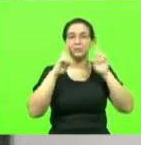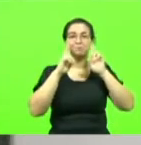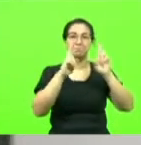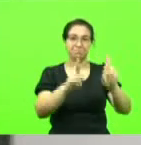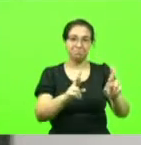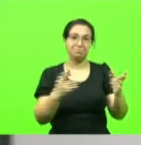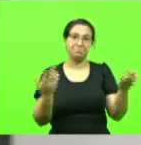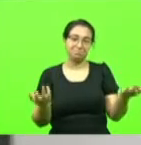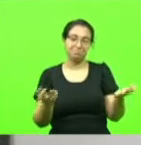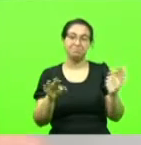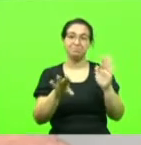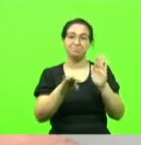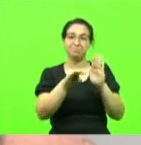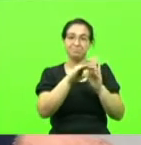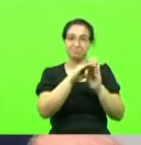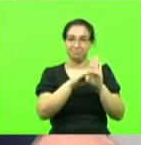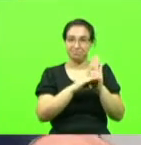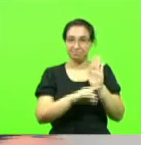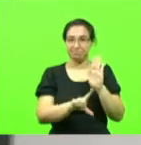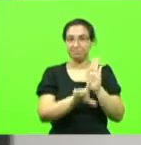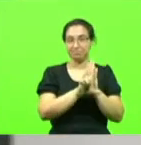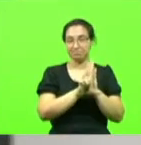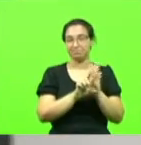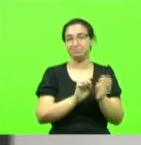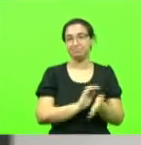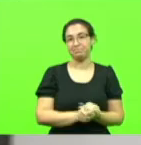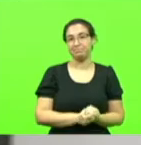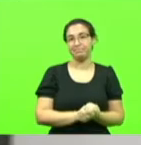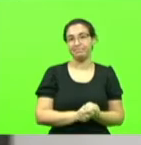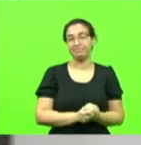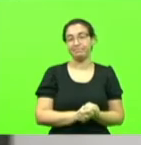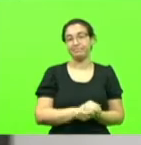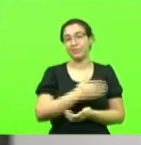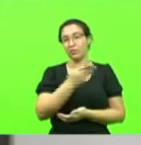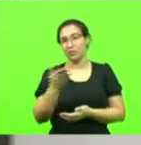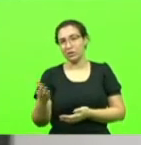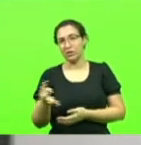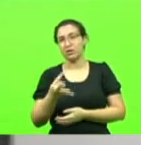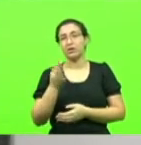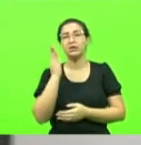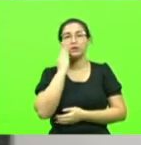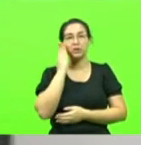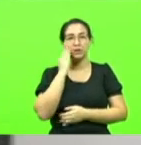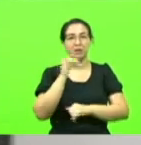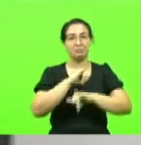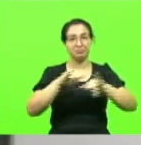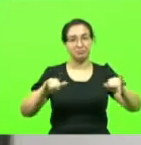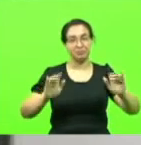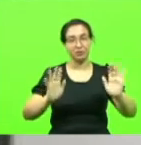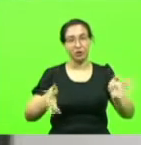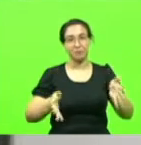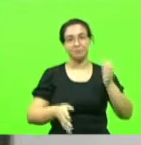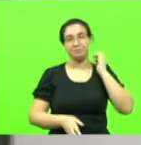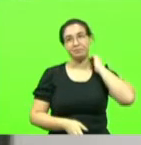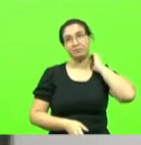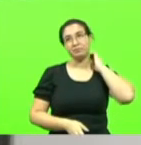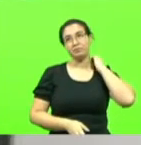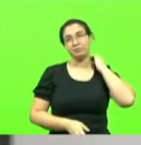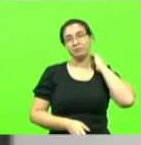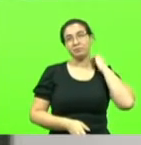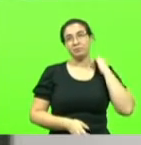respeitar né então é isso para conhecimento de todos os deputados aqui da comissão